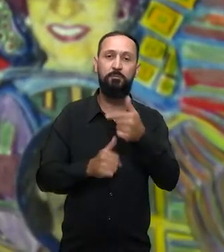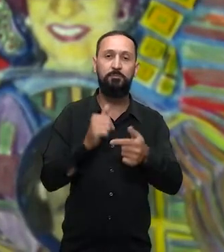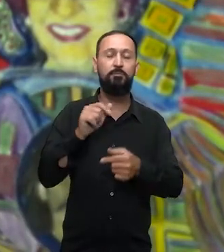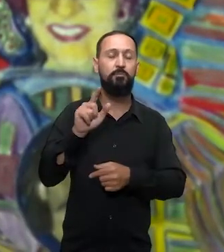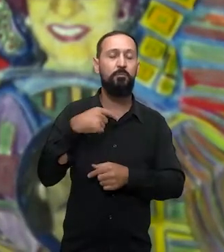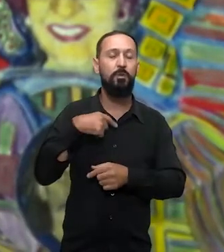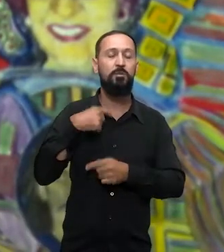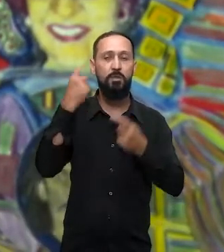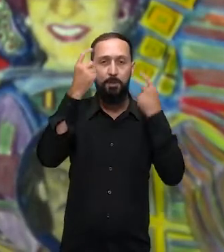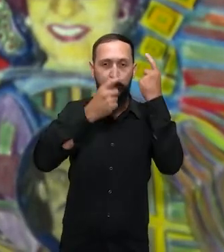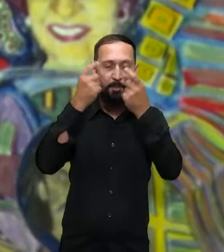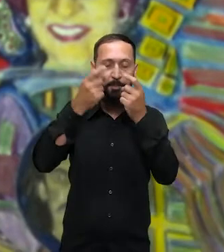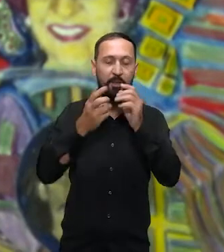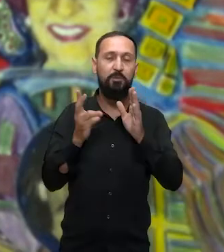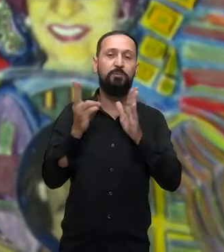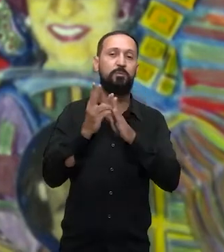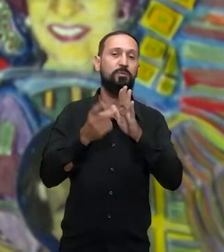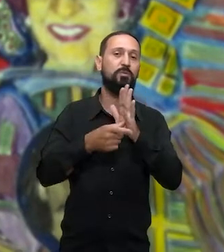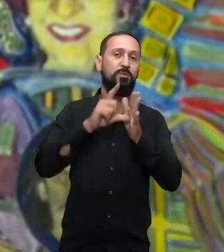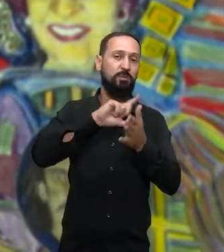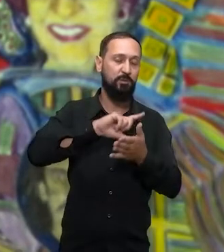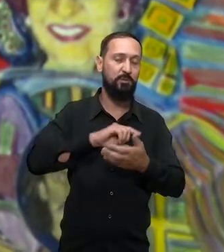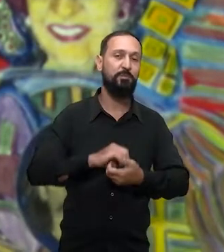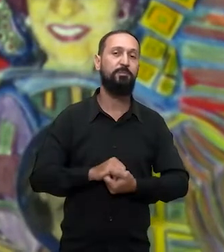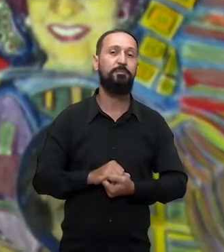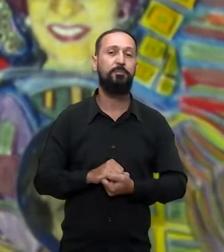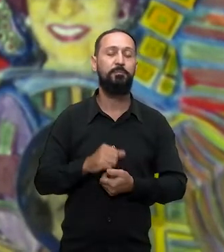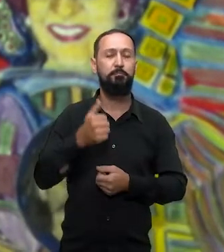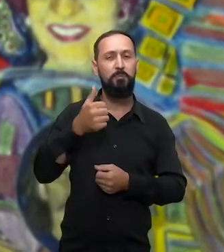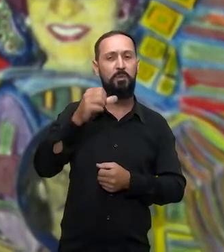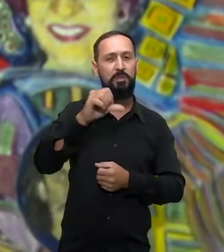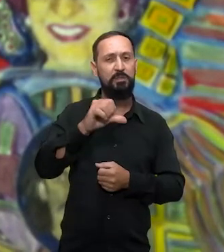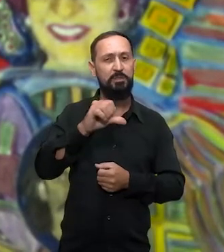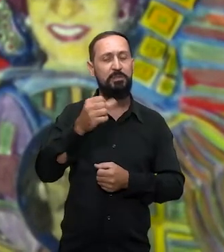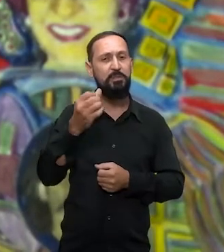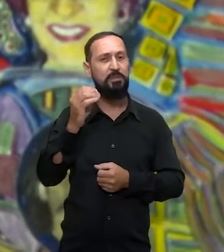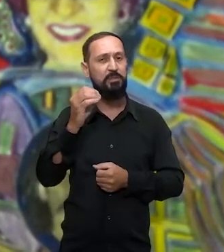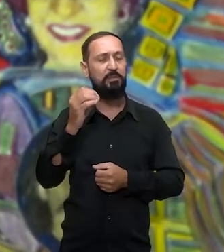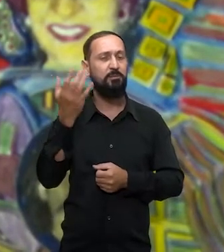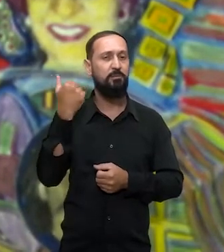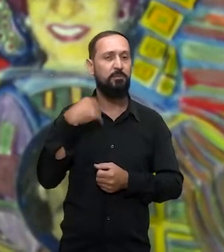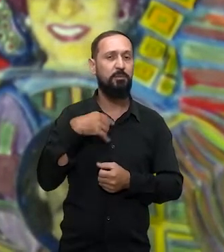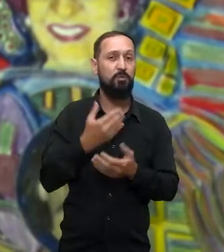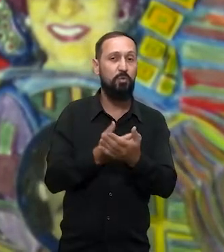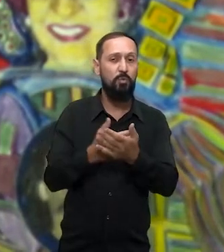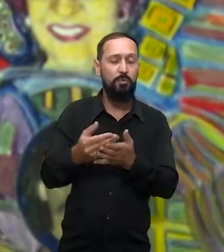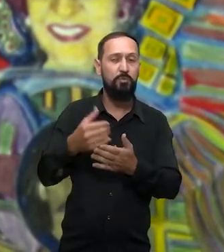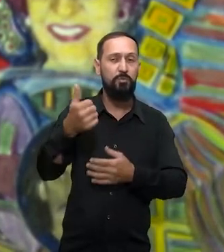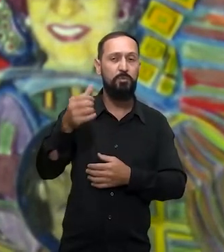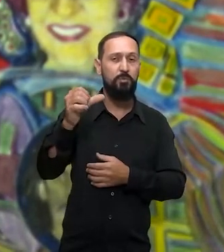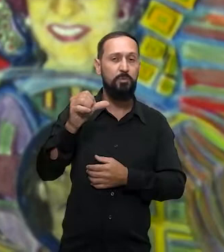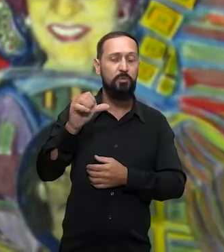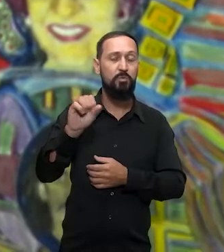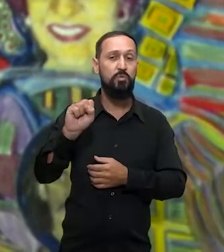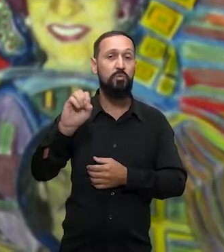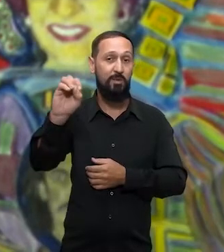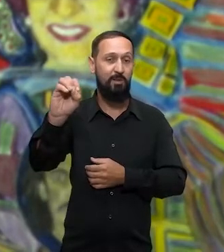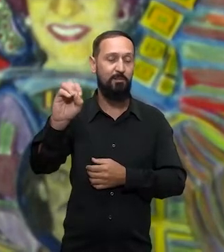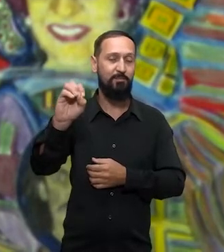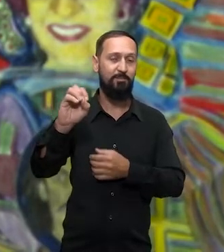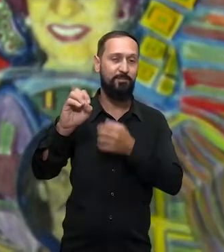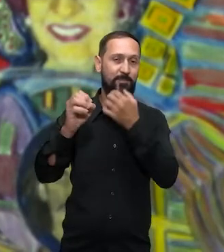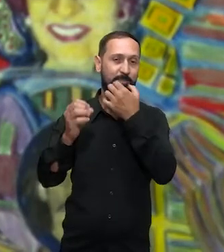esse trabalho. Então, ele já preocupava com o índio, bem antes, dos anos 60, isso. e nós surgimos em 80. E